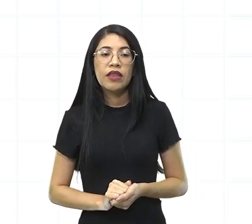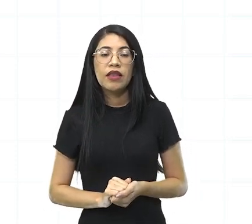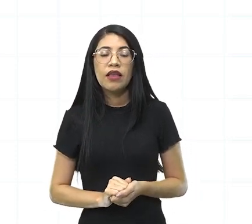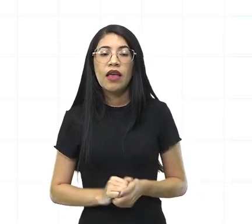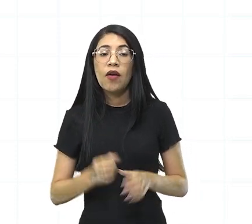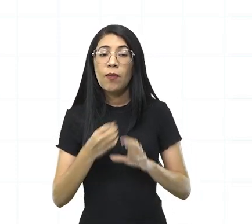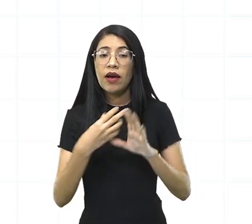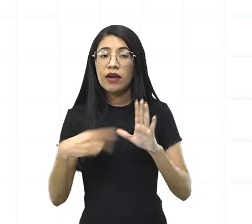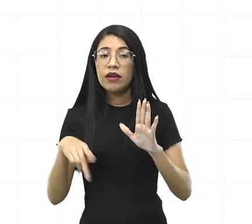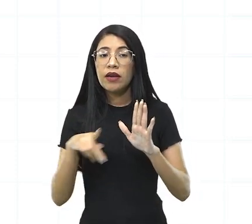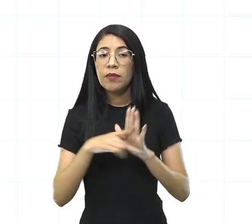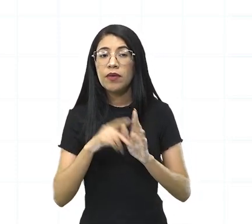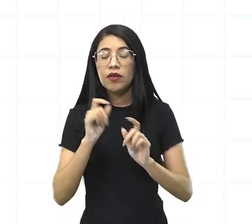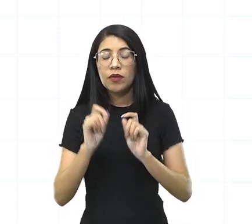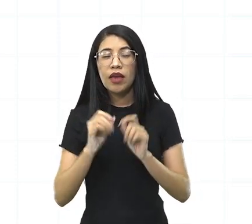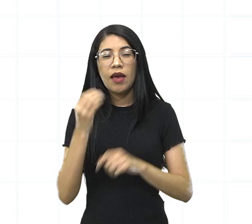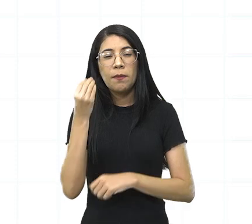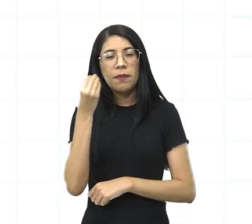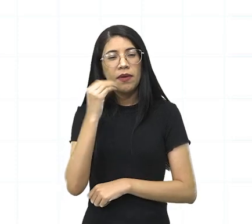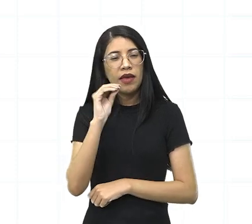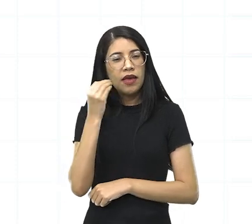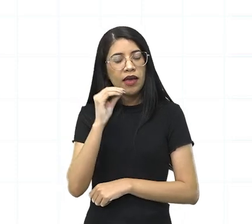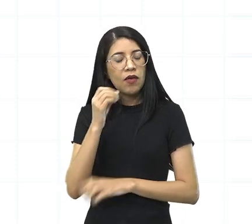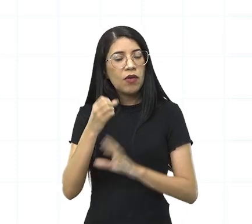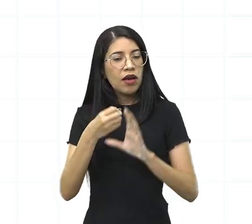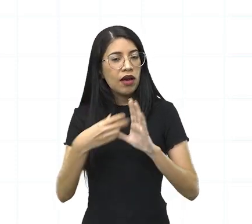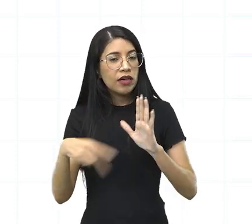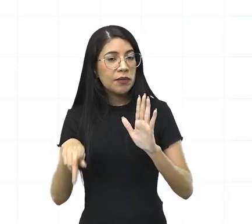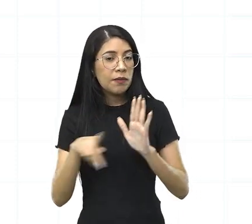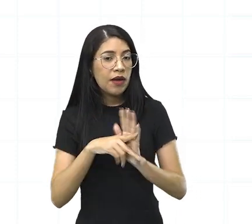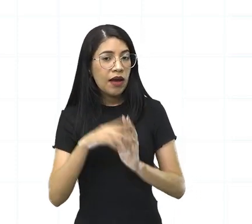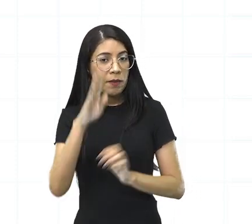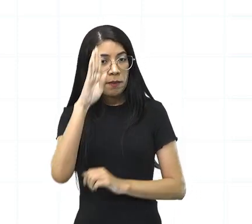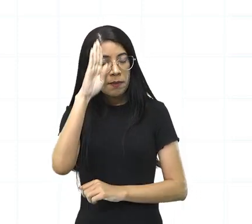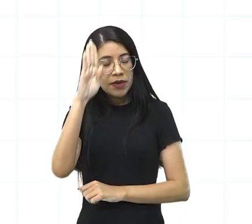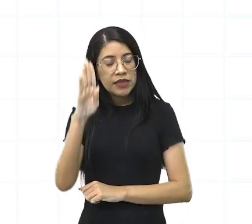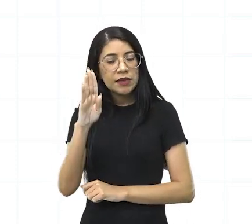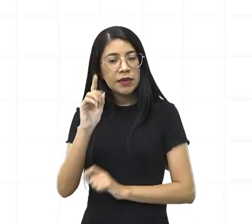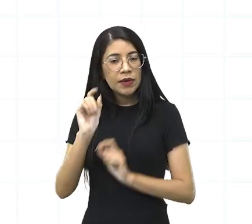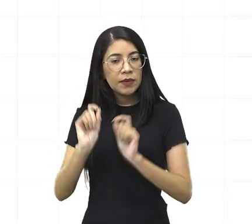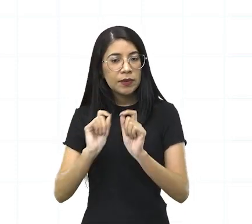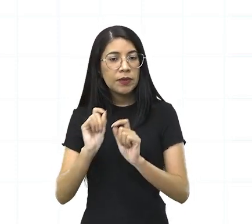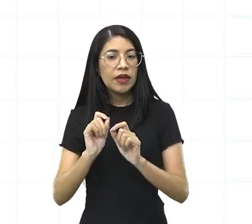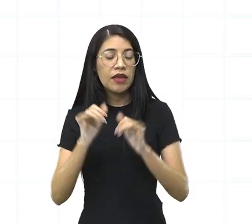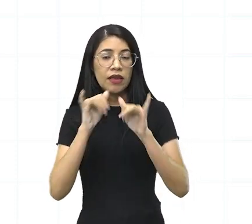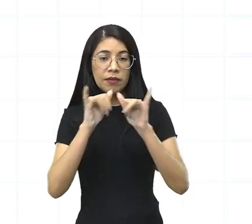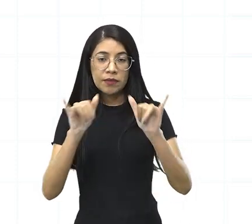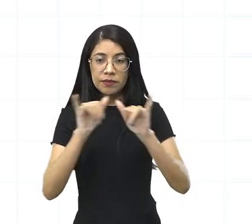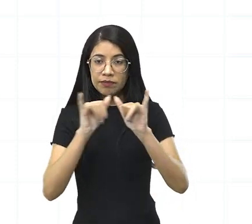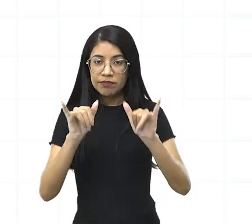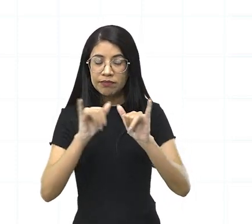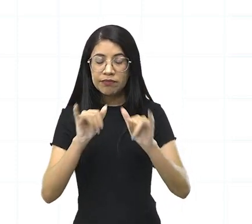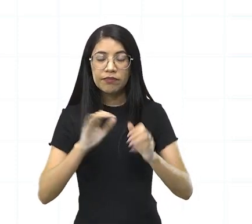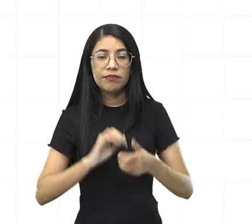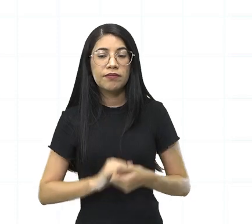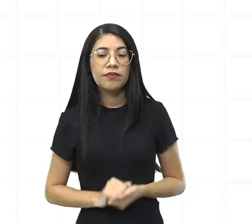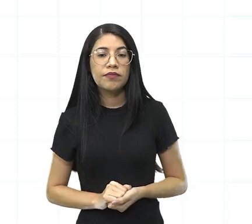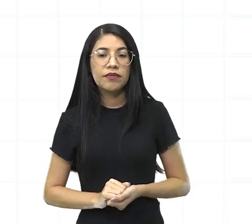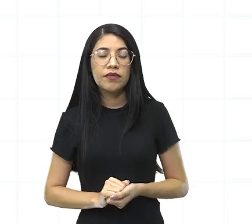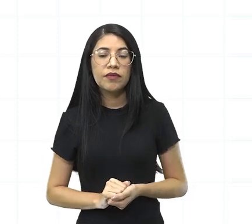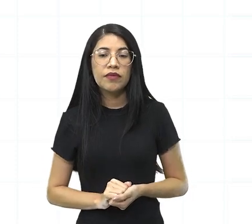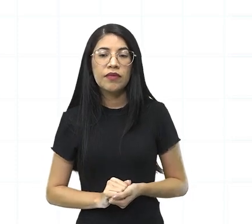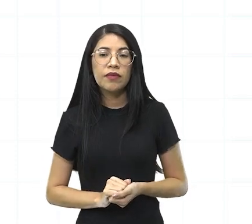Persuadir. Nós temos a persuasão como característica marcante da propaganda, tá?